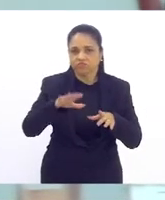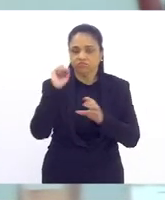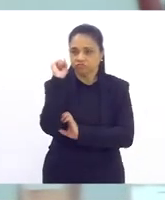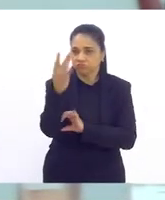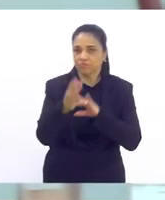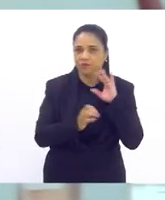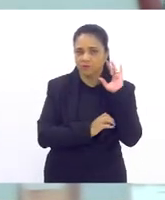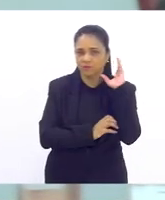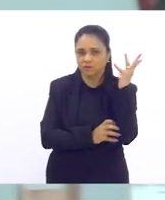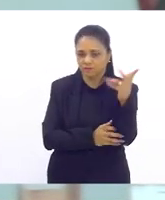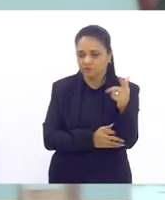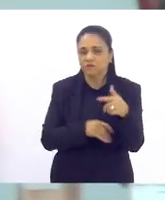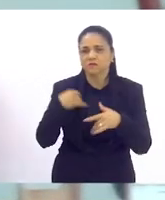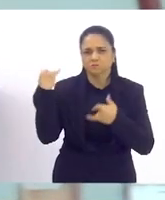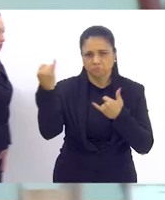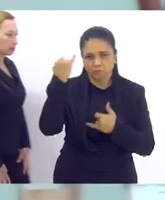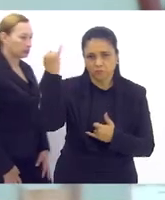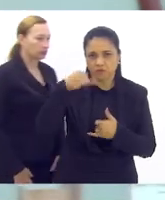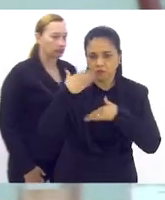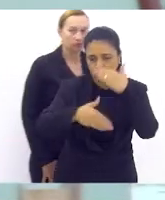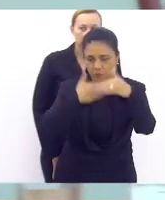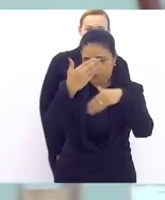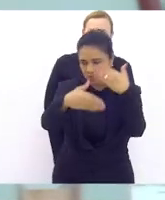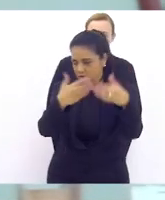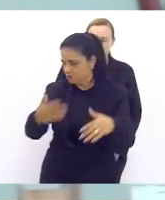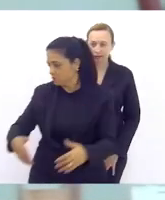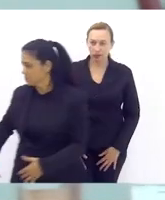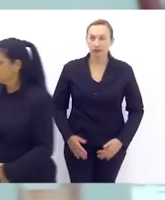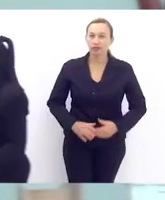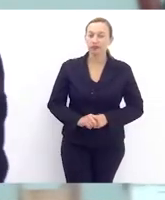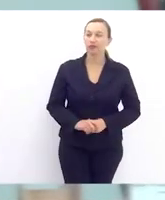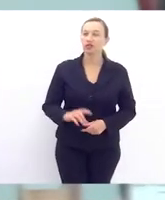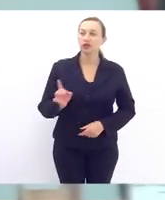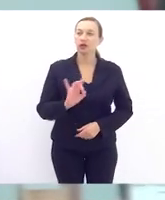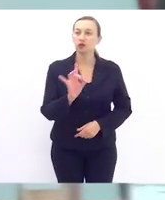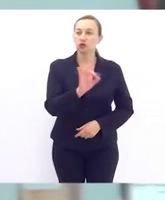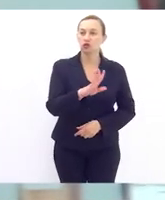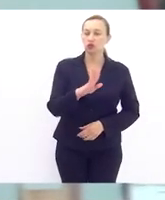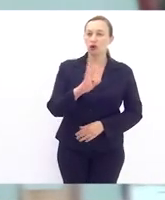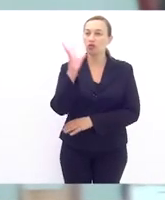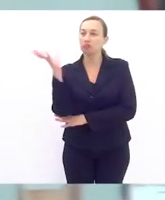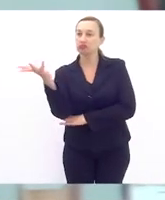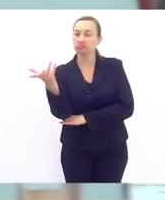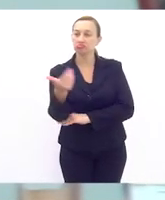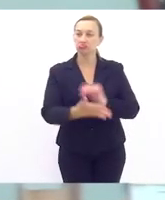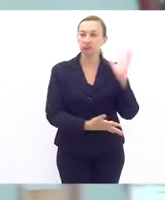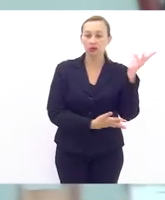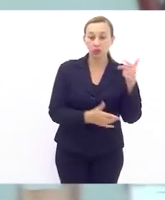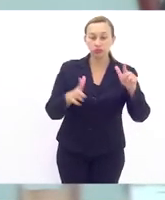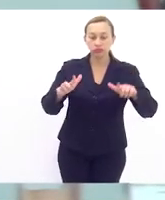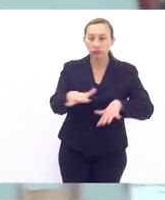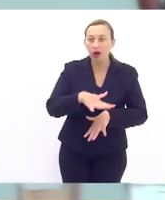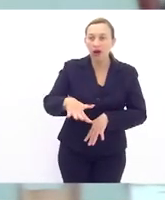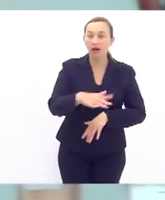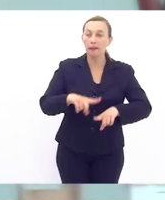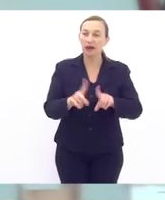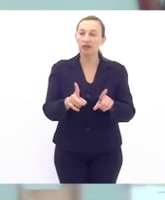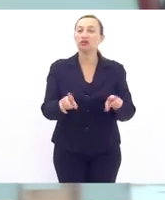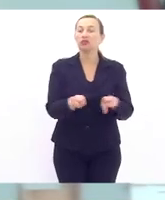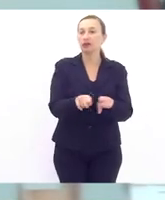né desse processo de alavancar não só a qualidade ambiental daquela área mas também a atividade